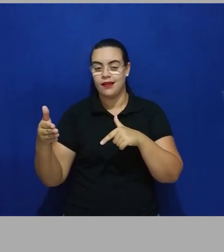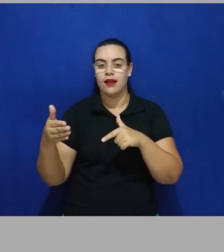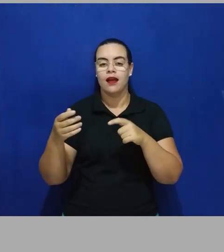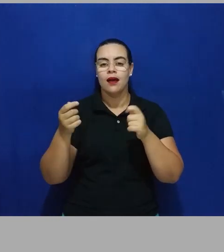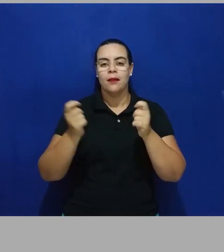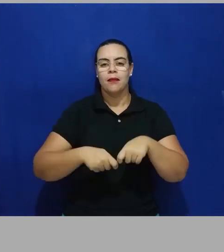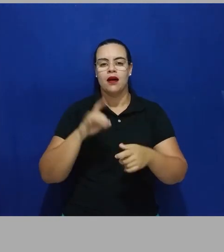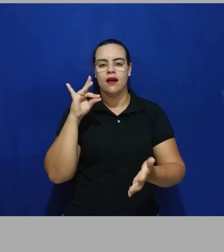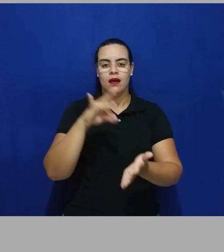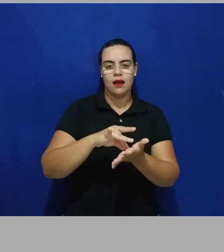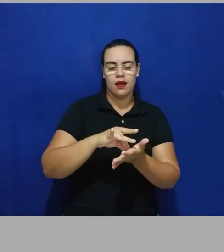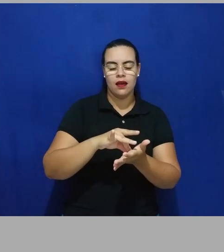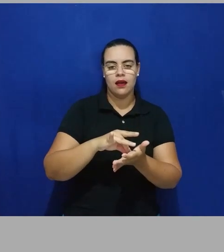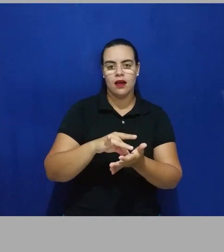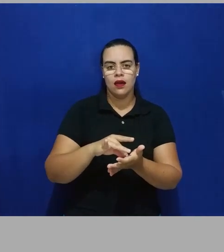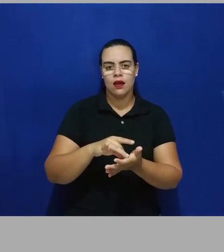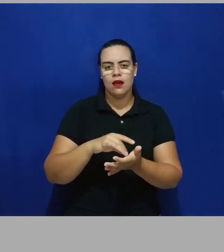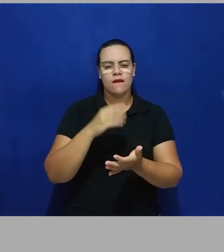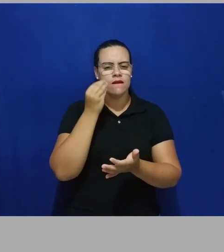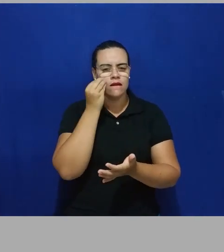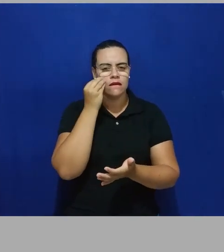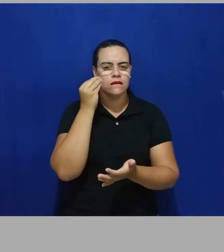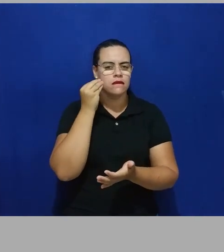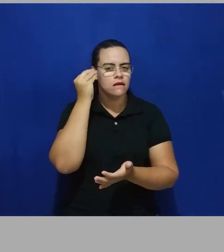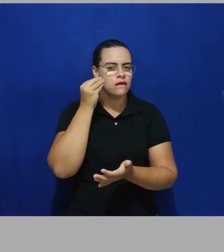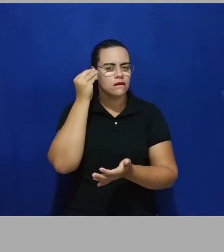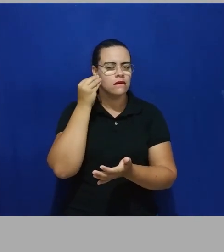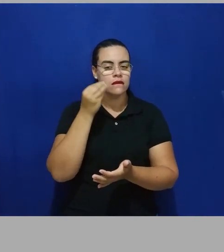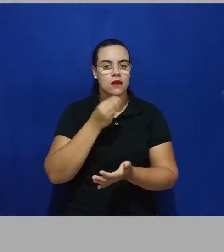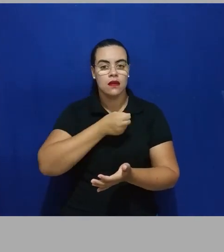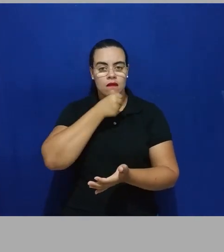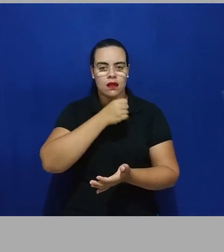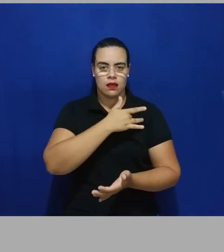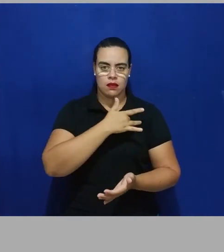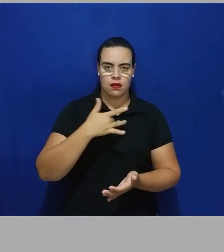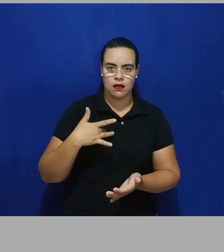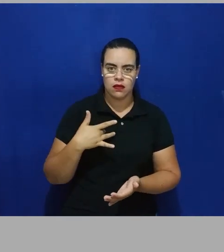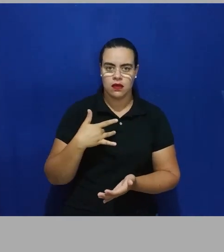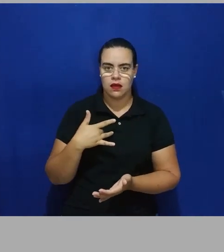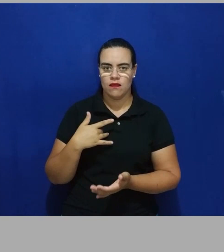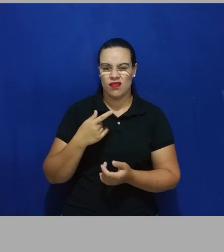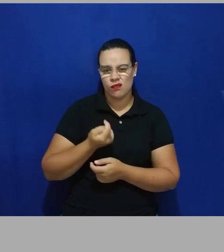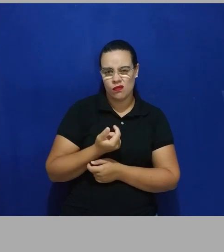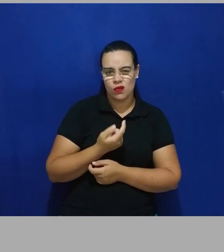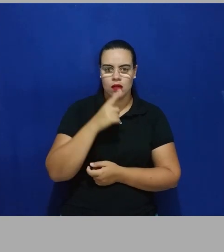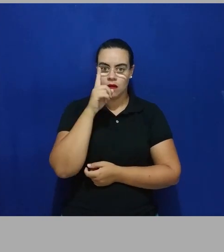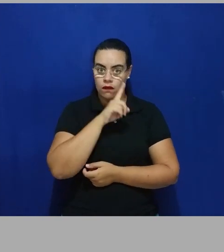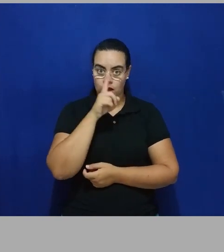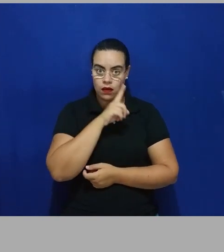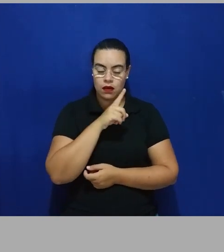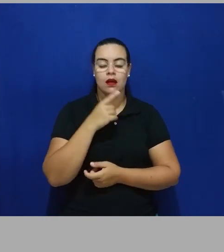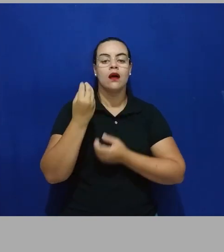acontece, possam, de fato, poder experimentar uma velhice saudável, sem tantas